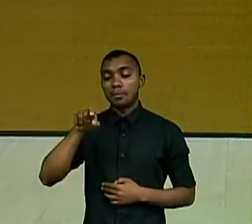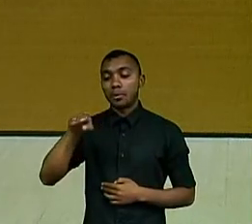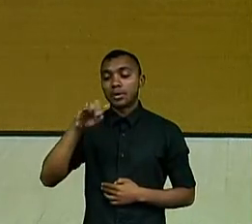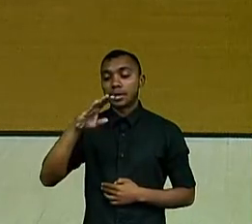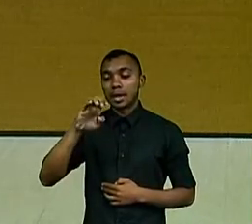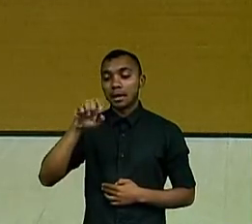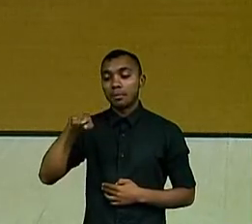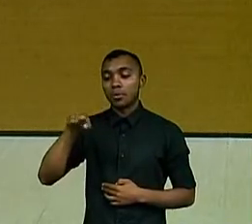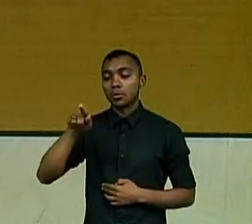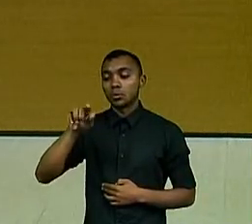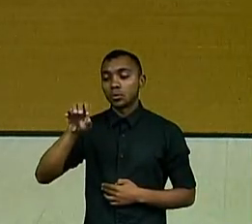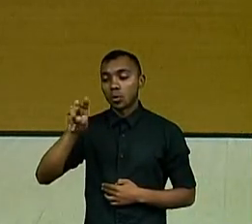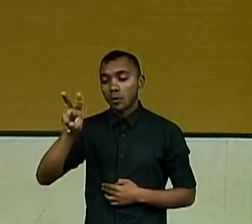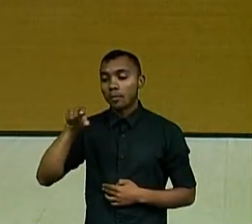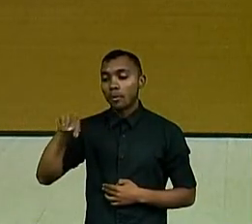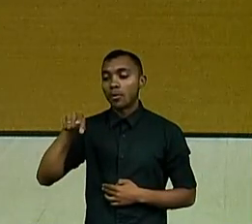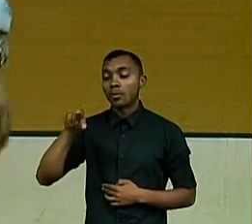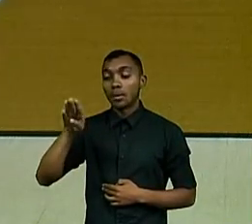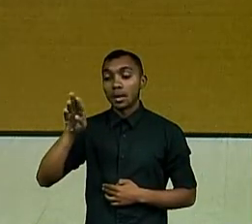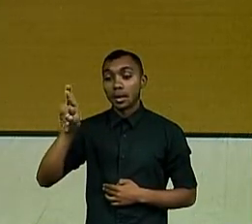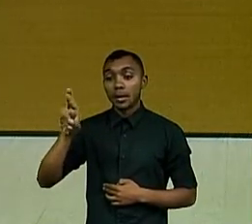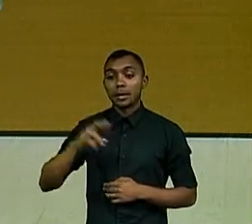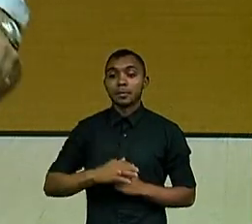né.gov.br alcance